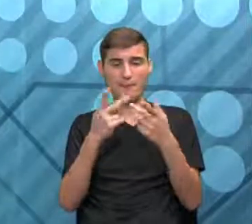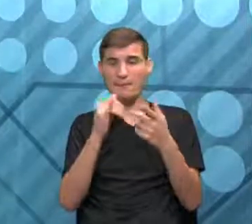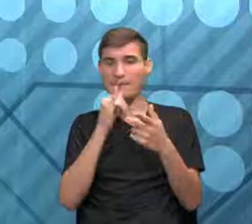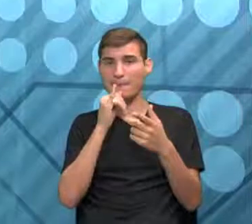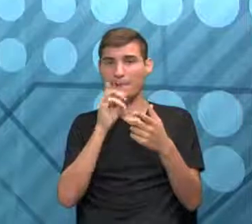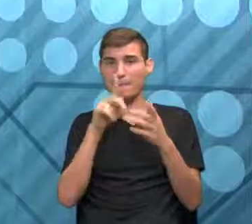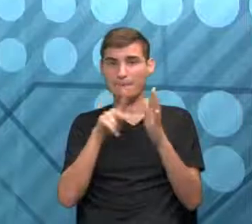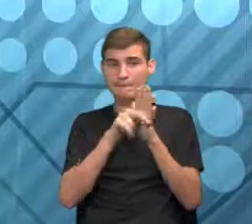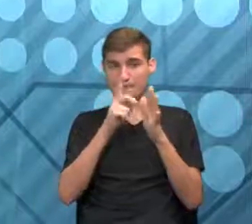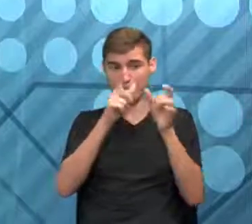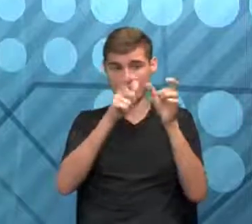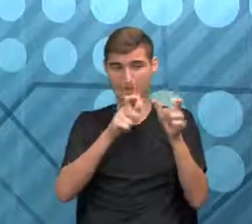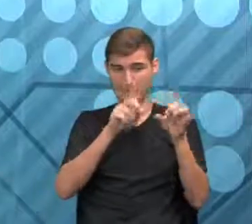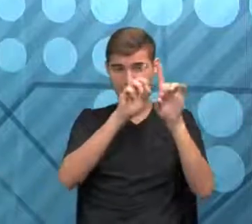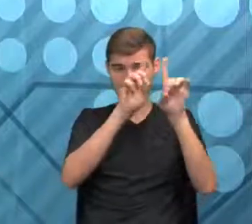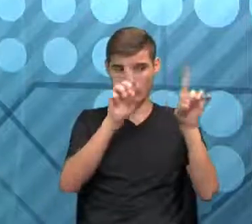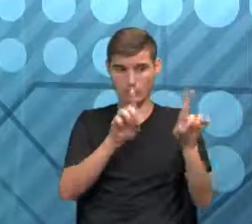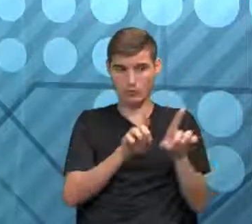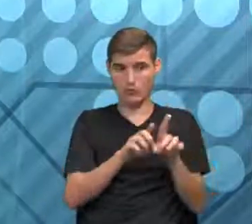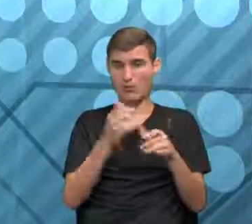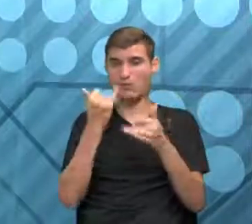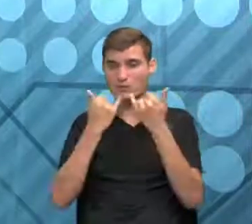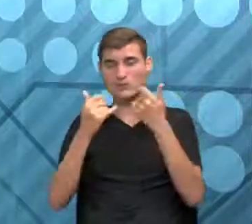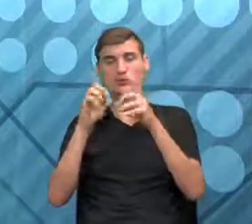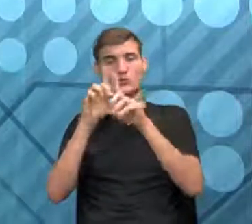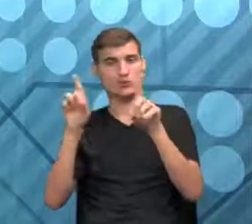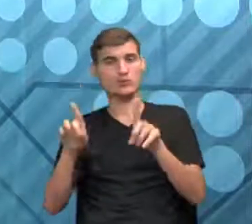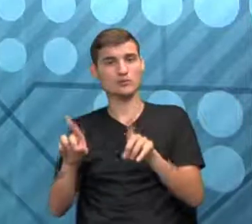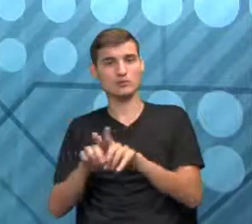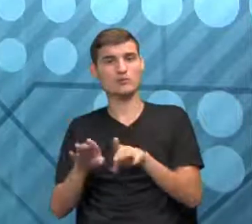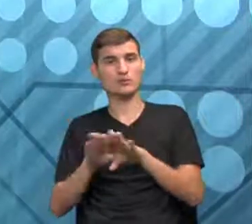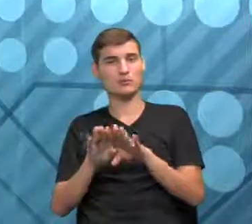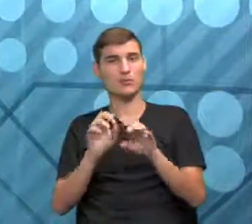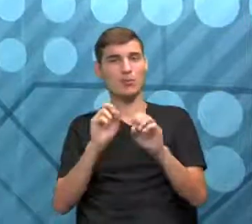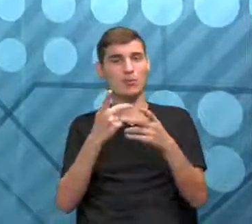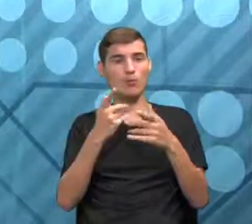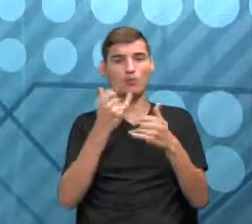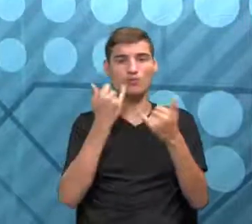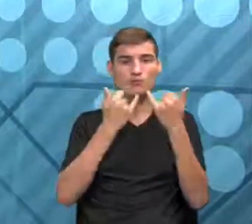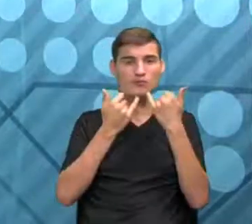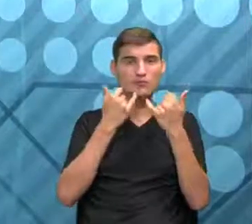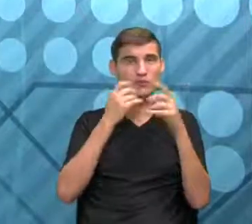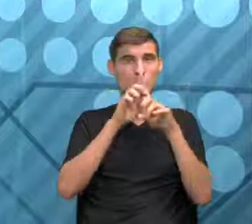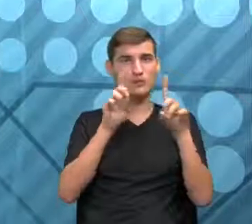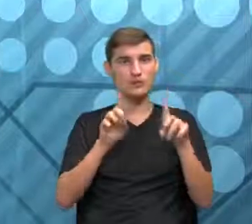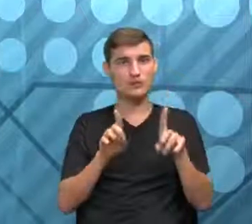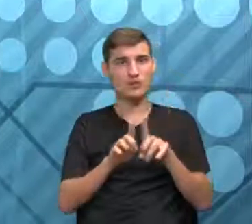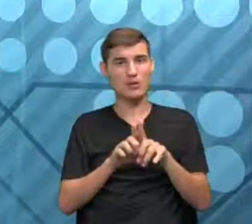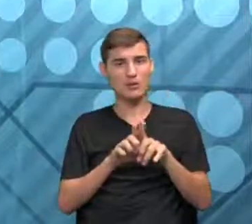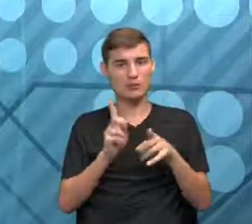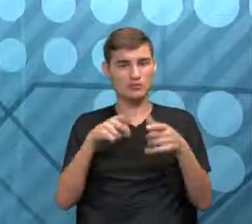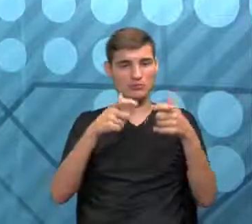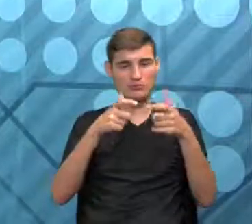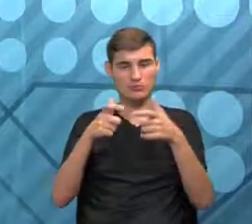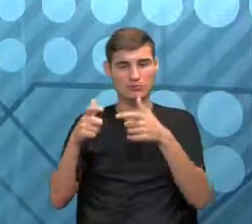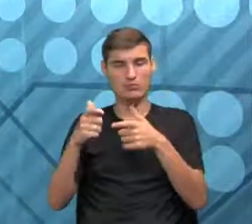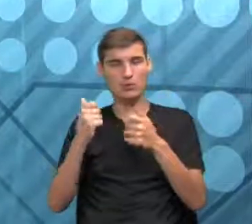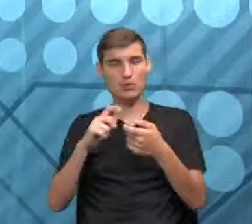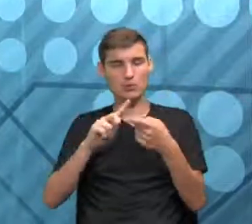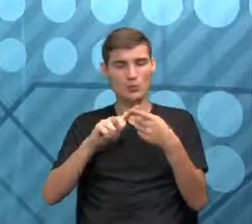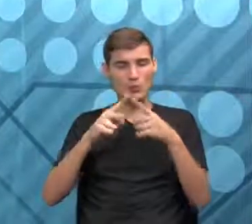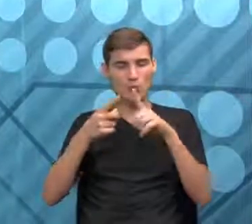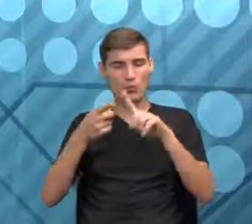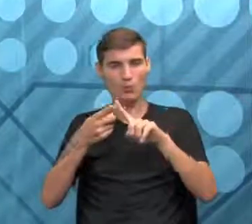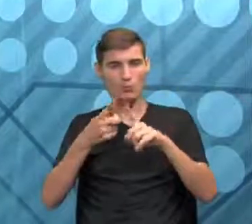de portadora digital e informação digital. Ou portadora digital e informação digital. Então, são combinações que podem ter